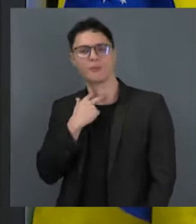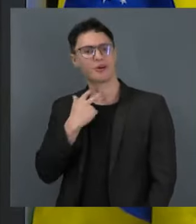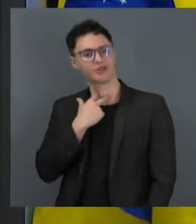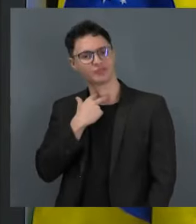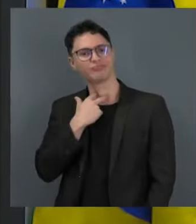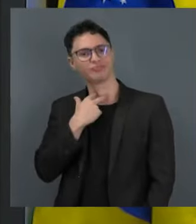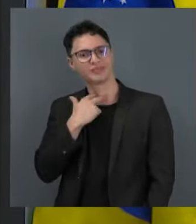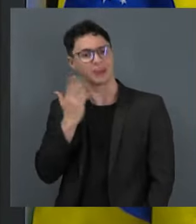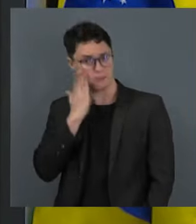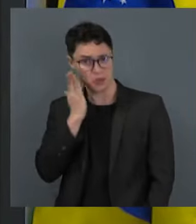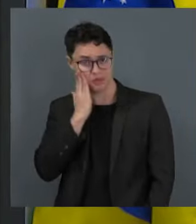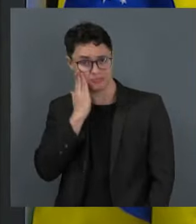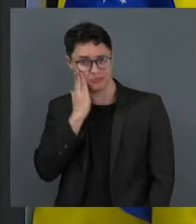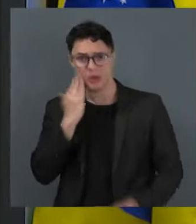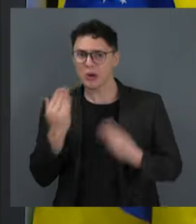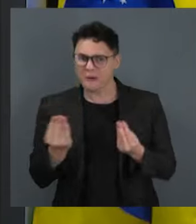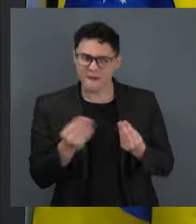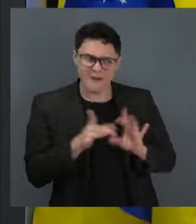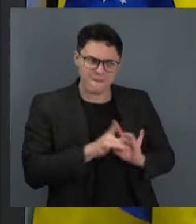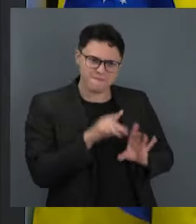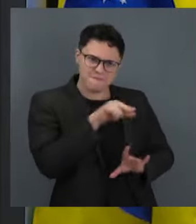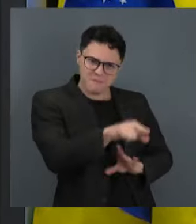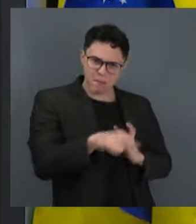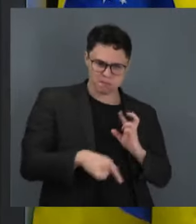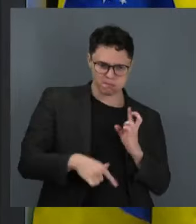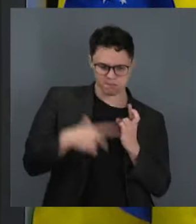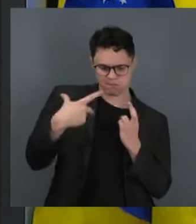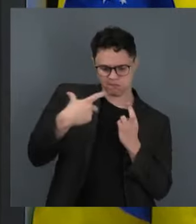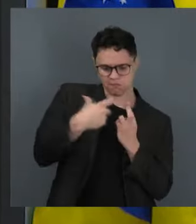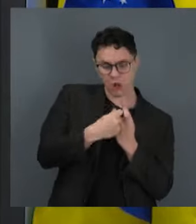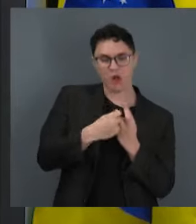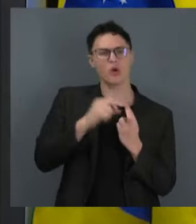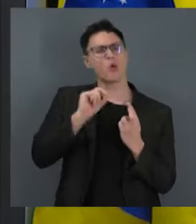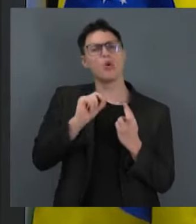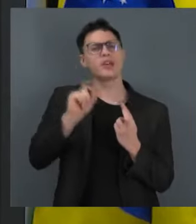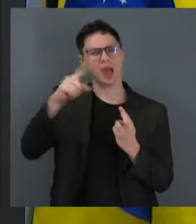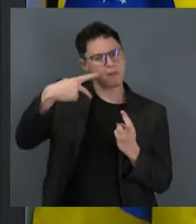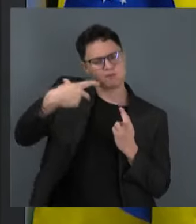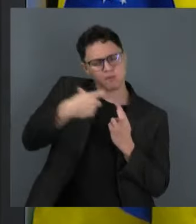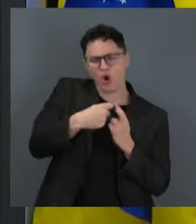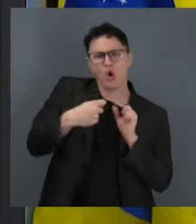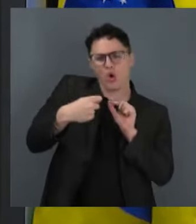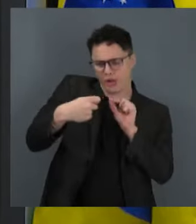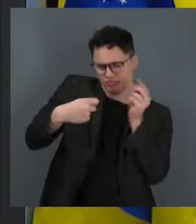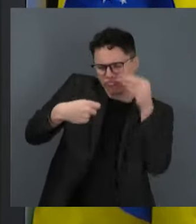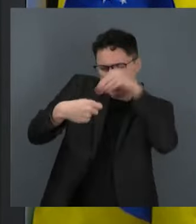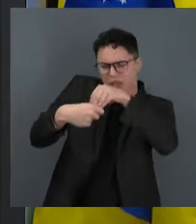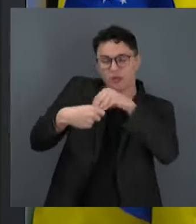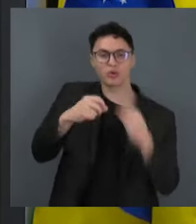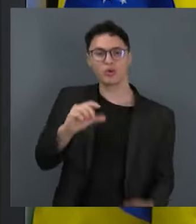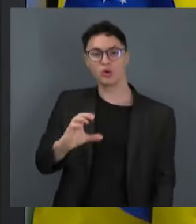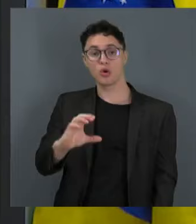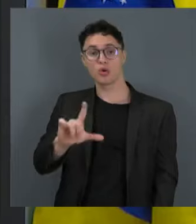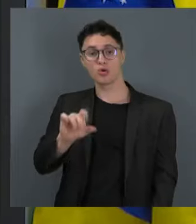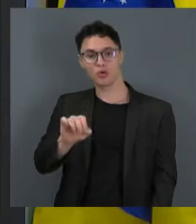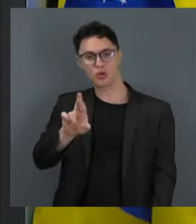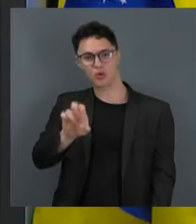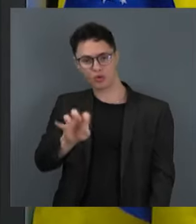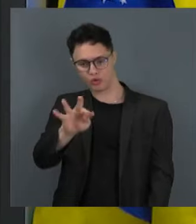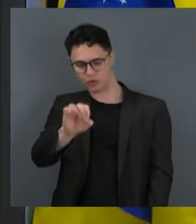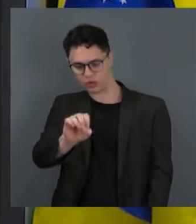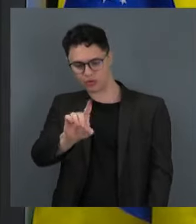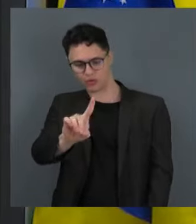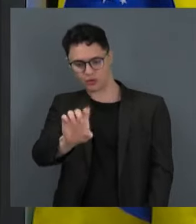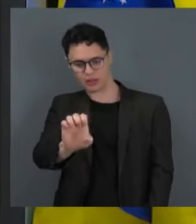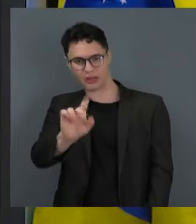injeção letal de altas doses de cloreto de potássio é tão dolorosa que até países que tem pena de